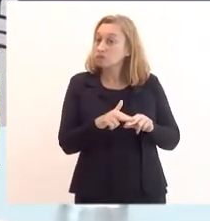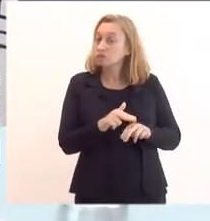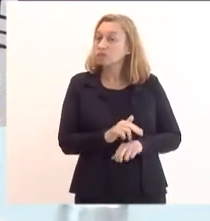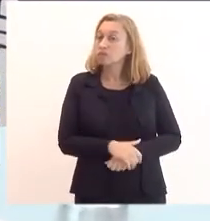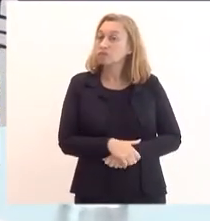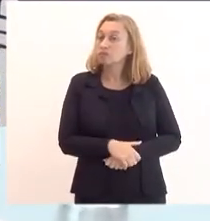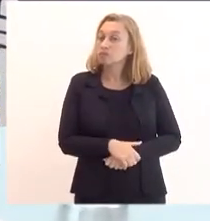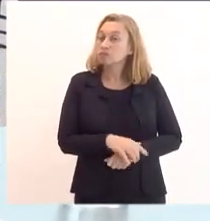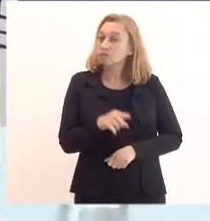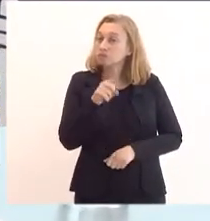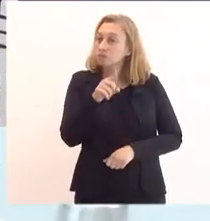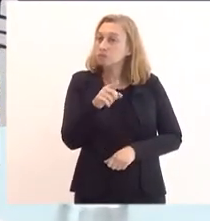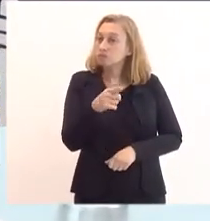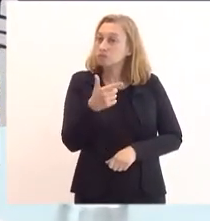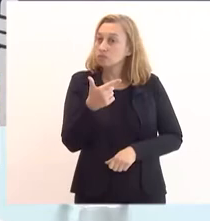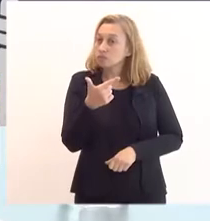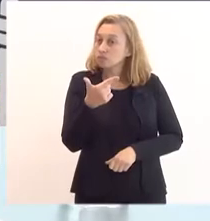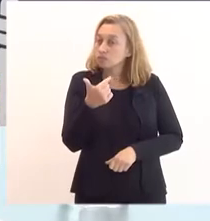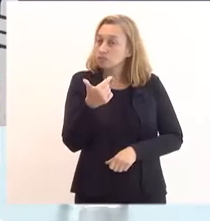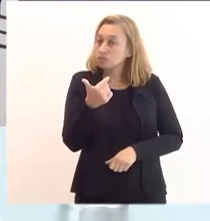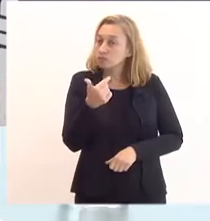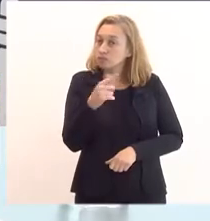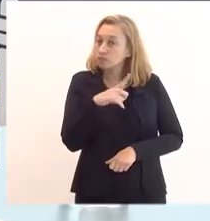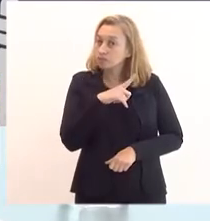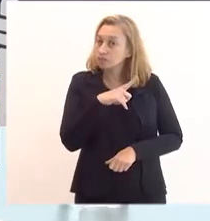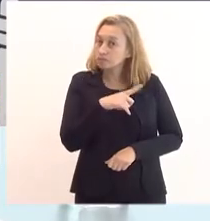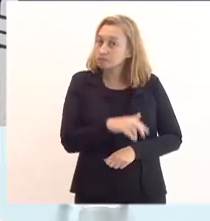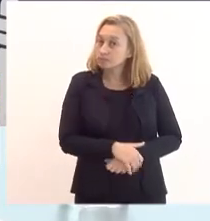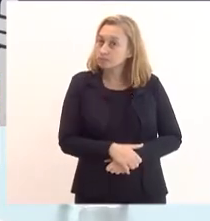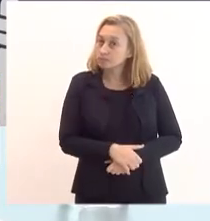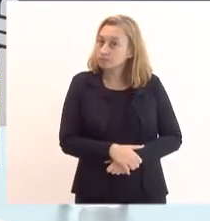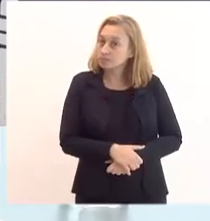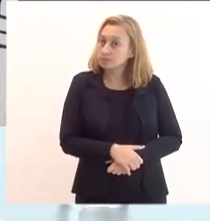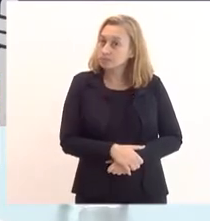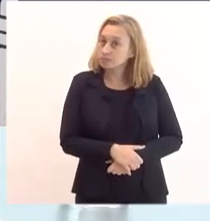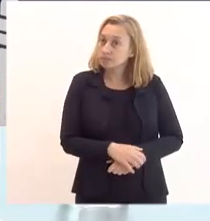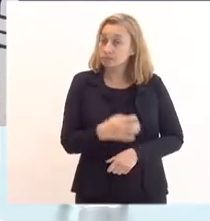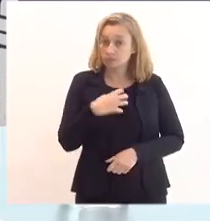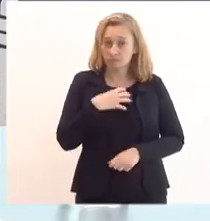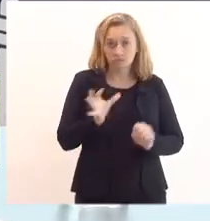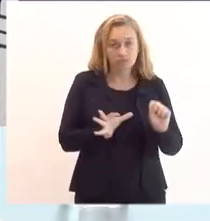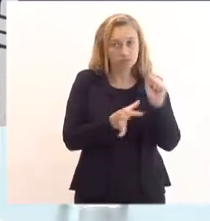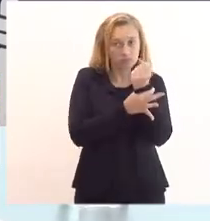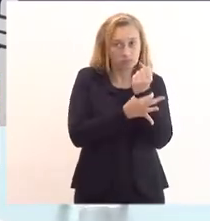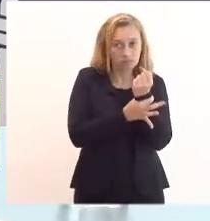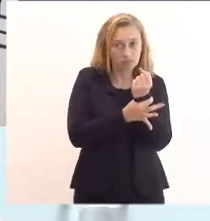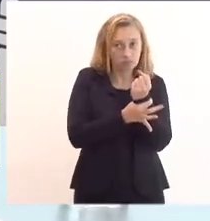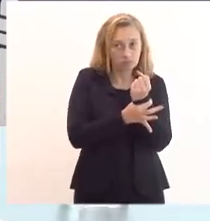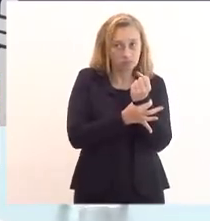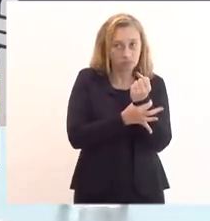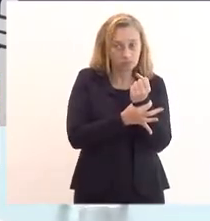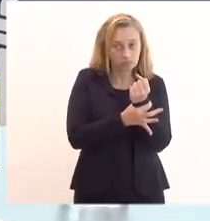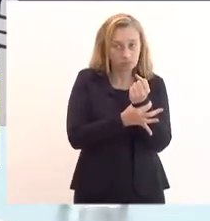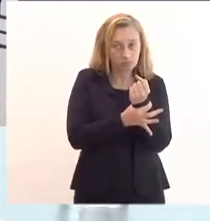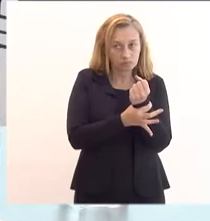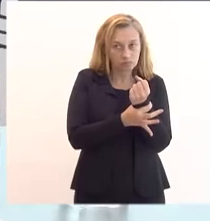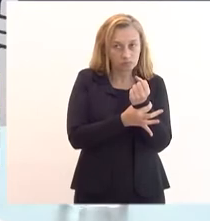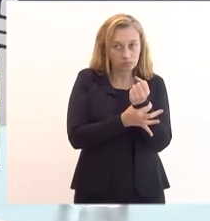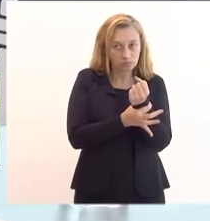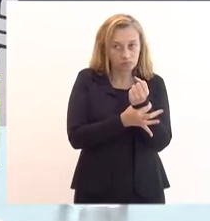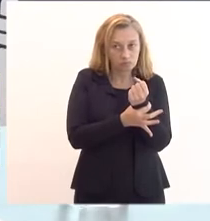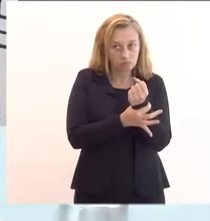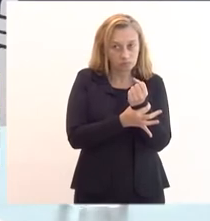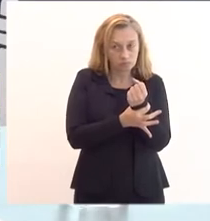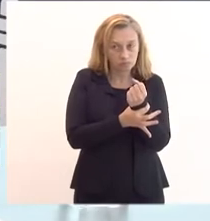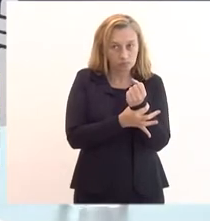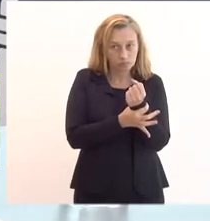para você portar uma arma? Você se sentir mais seguro. Autodefesa. E defender a sua própria